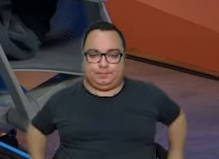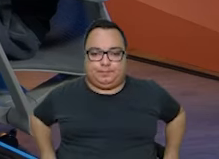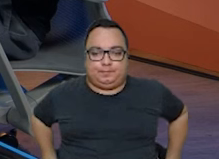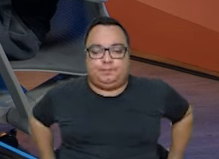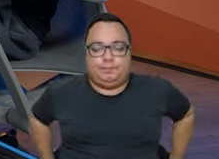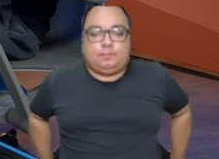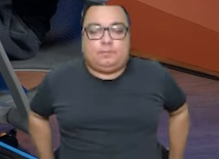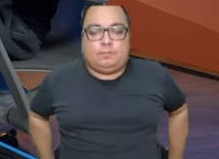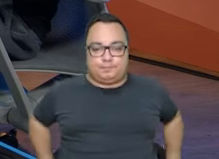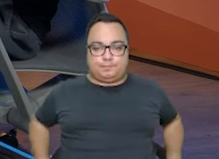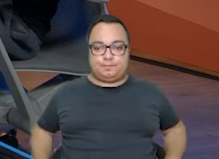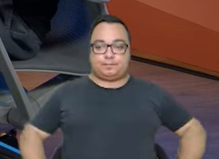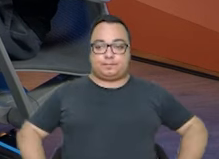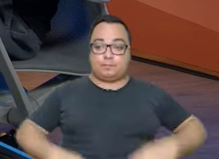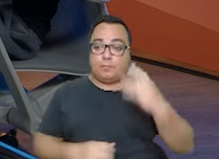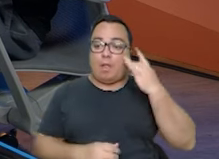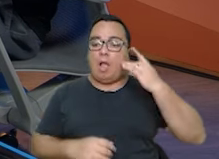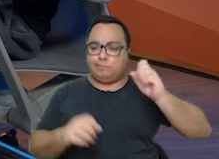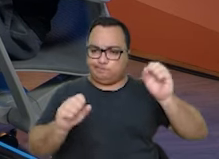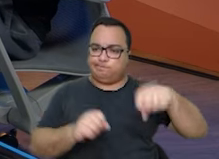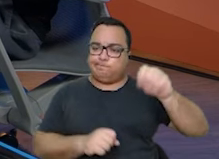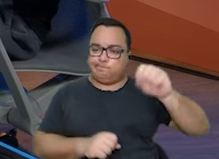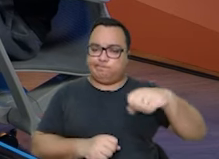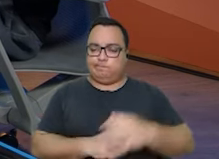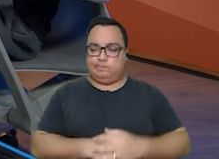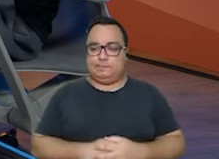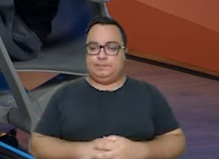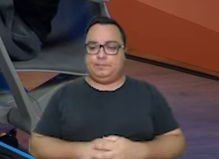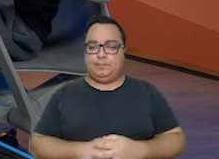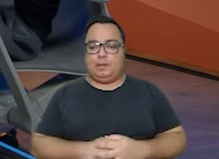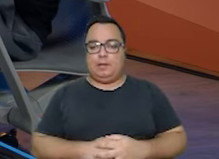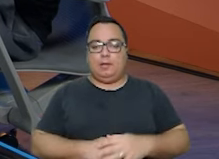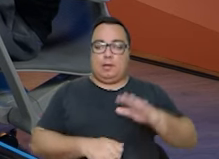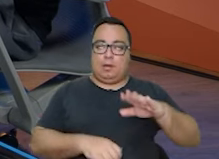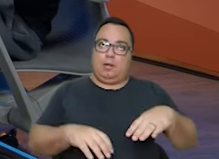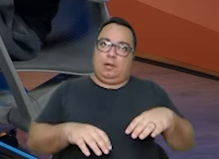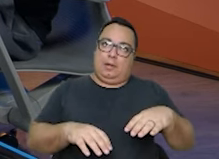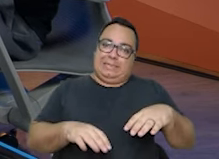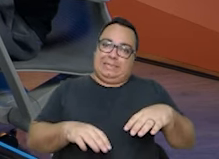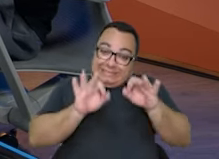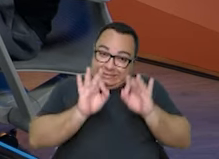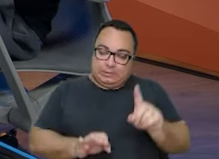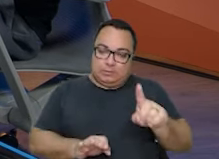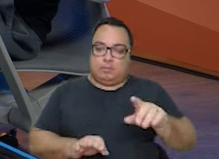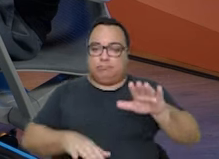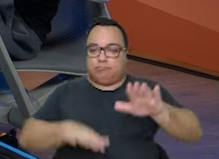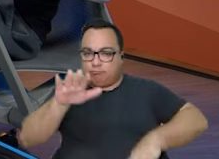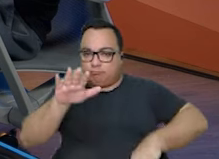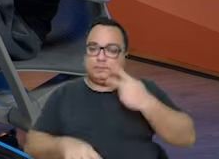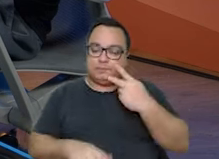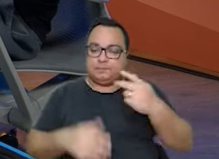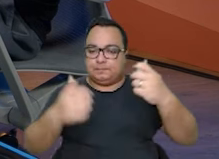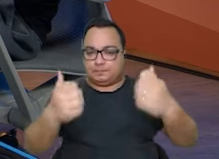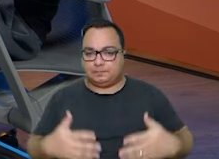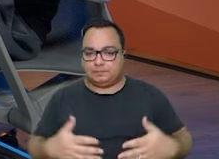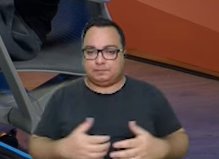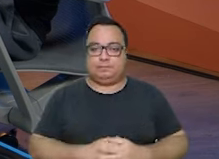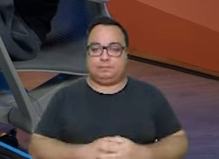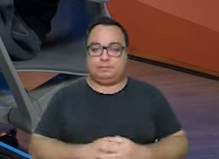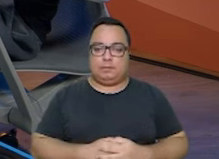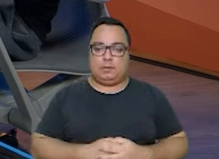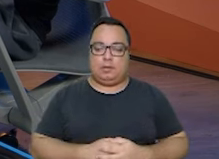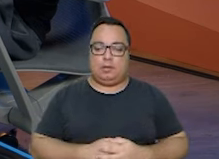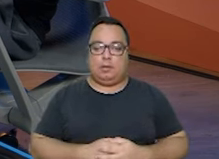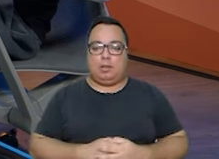né talvez você vender por um por um outro negócio talvez a relação emocional seja um pouco